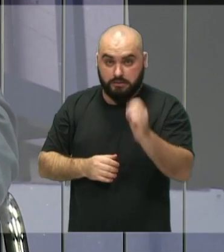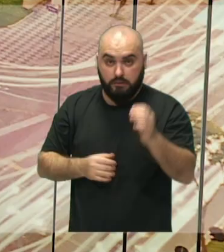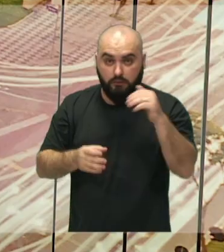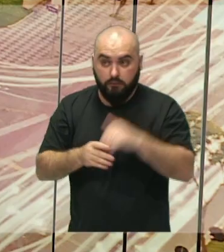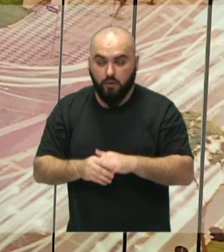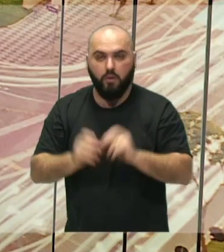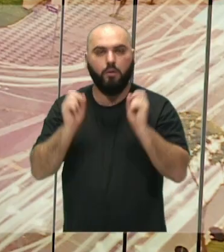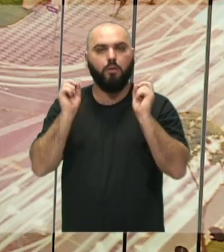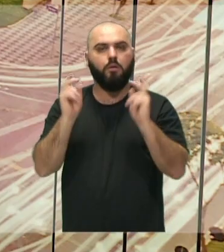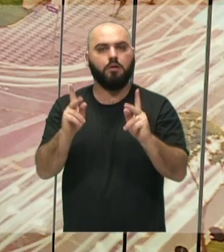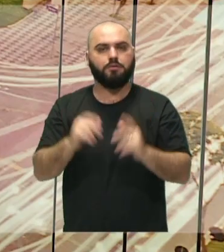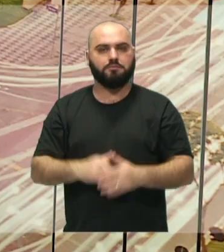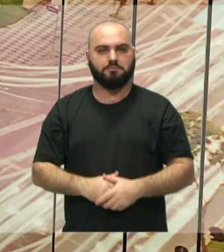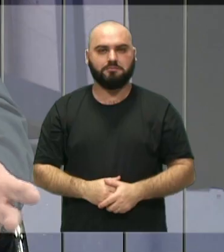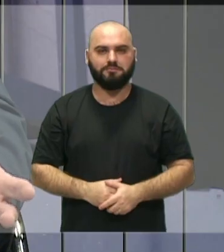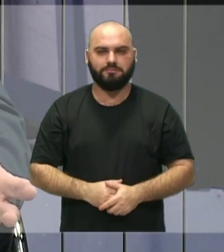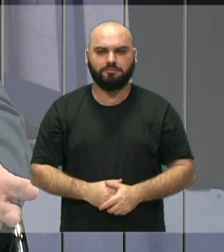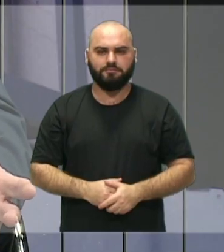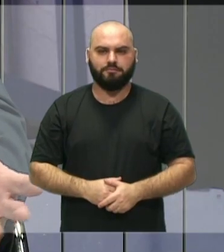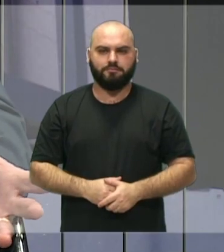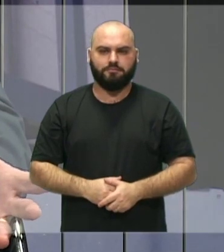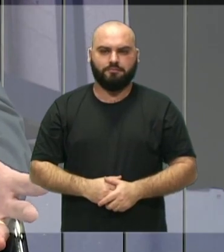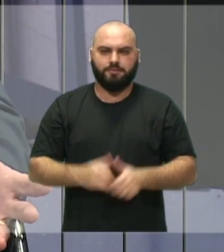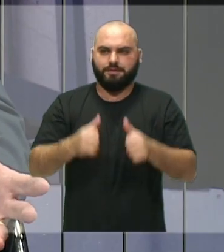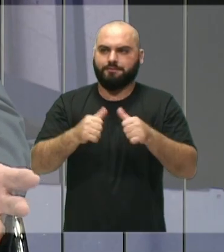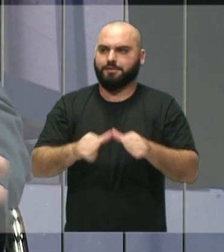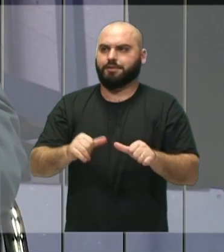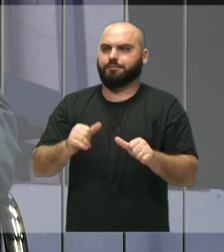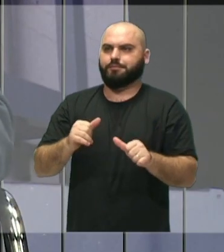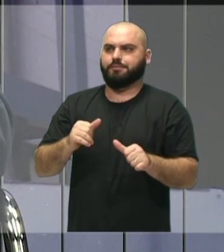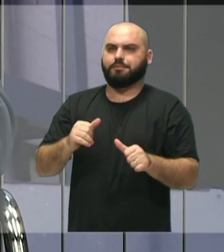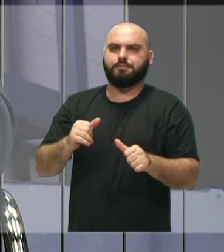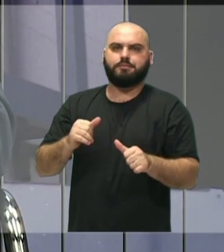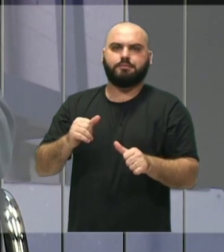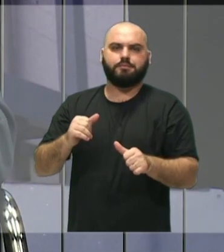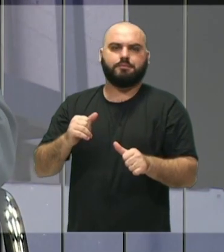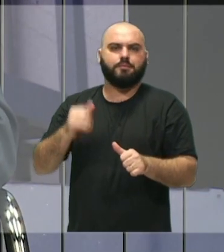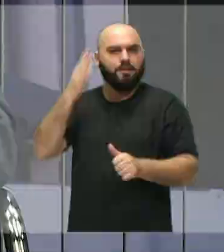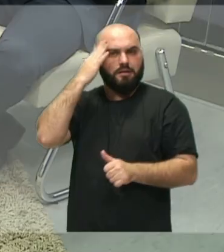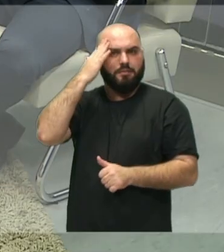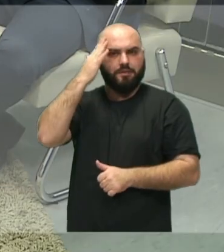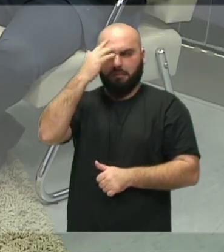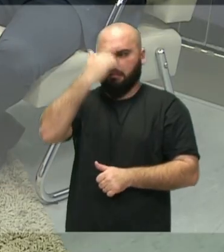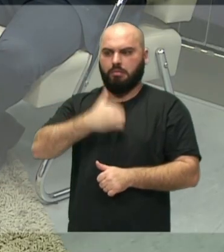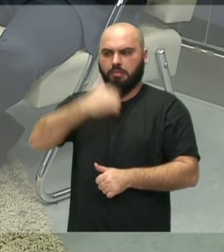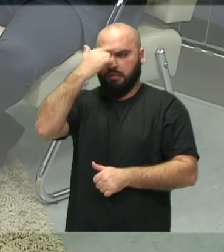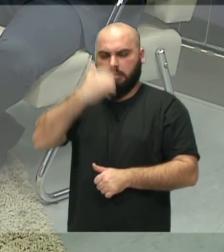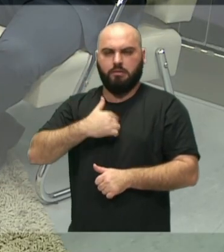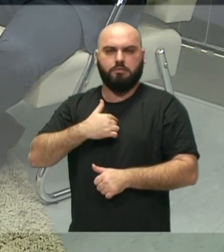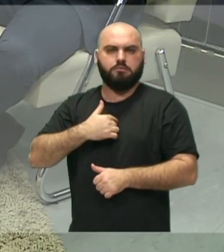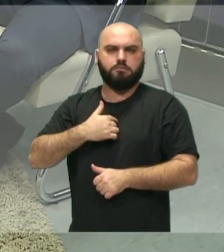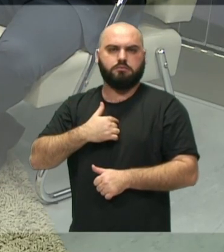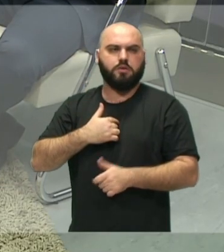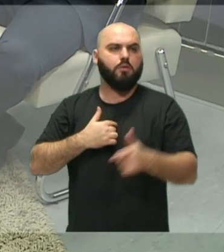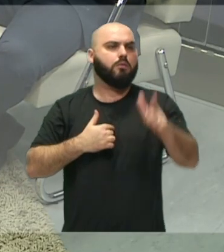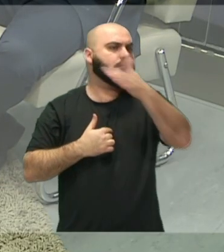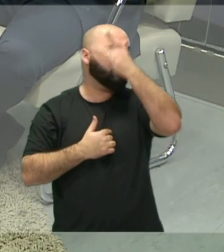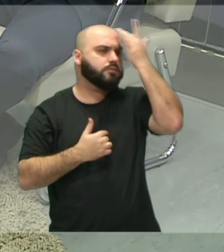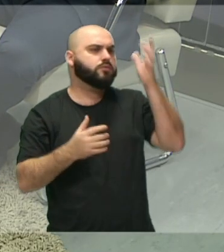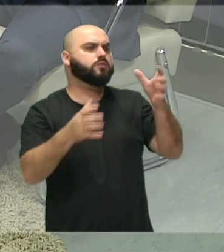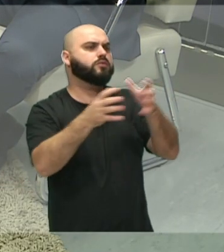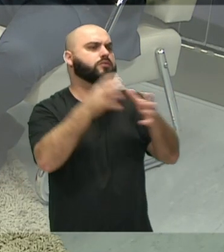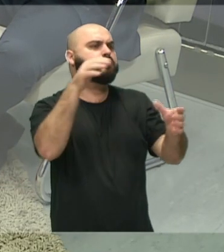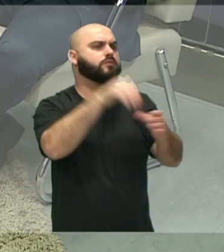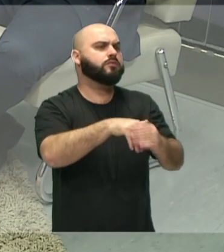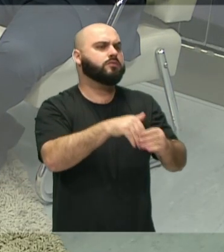aí. Não tem o que tu dizer, poxa, seria egoísmo da nossa parte, né? E seria desmerecedor para aquele grupo que